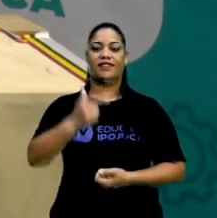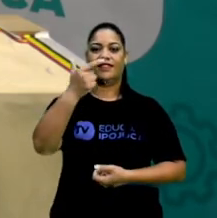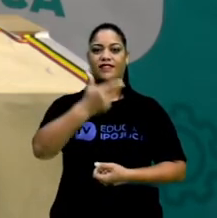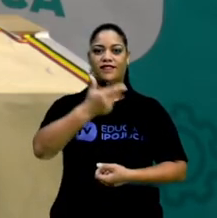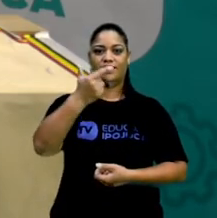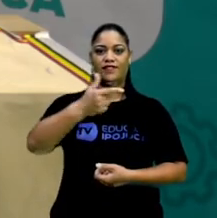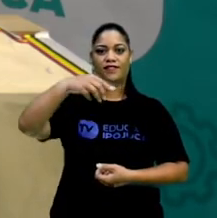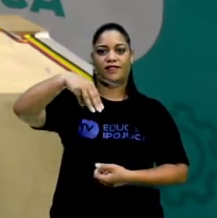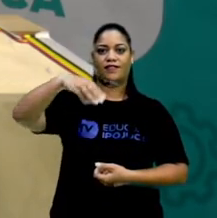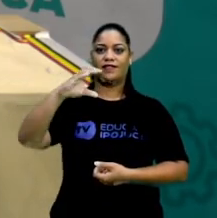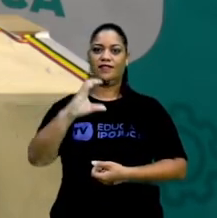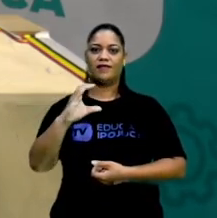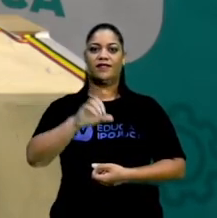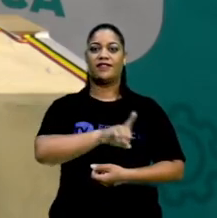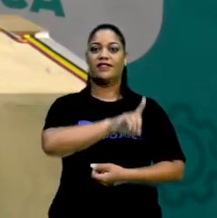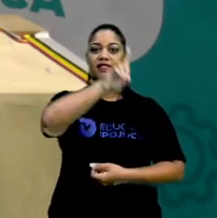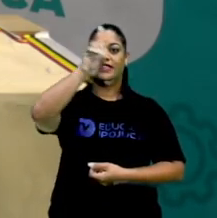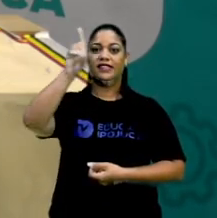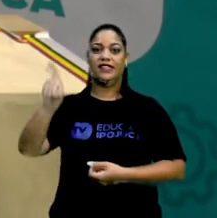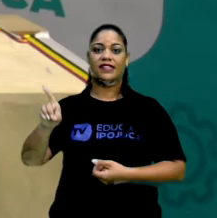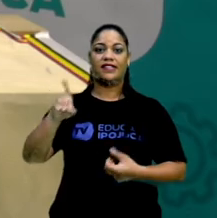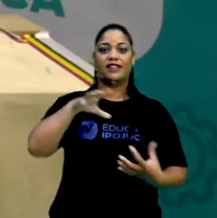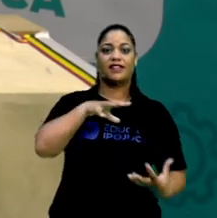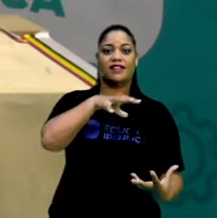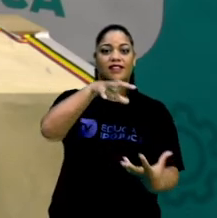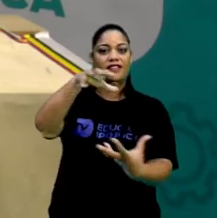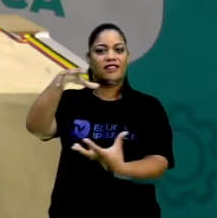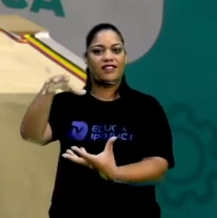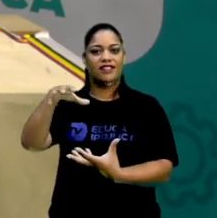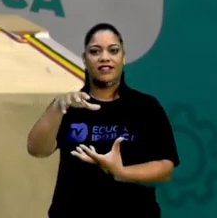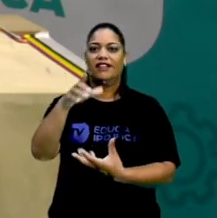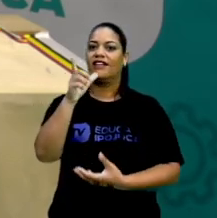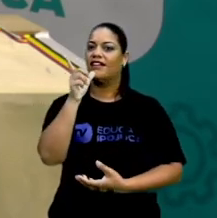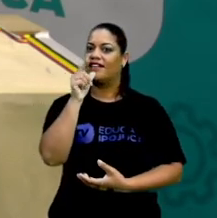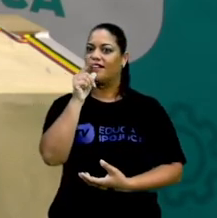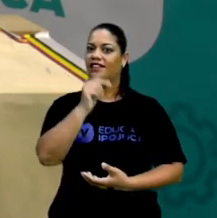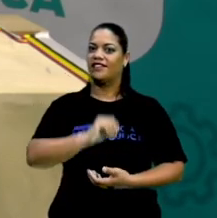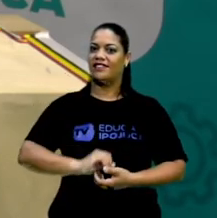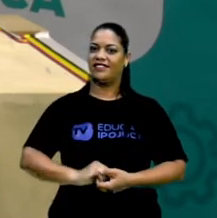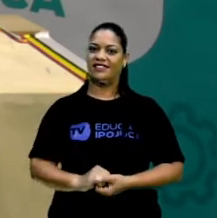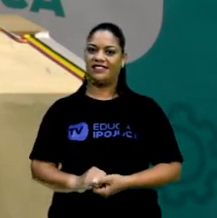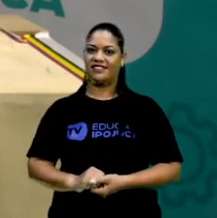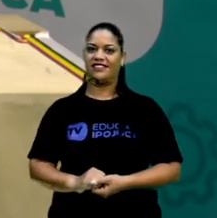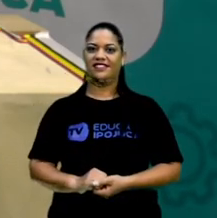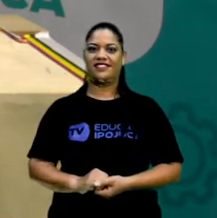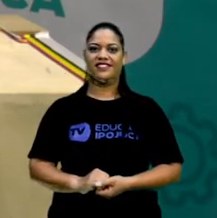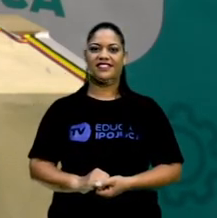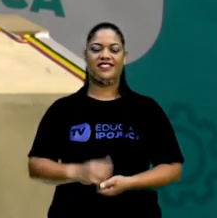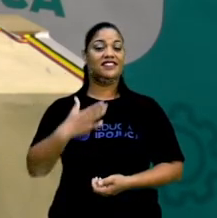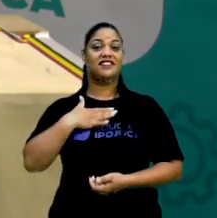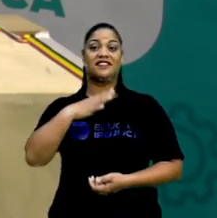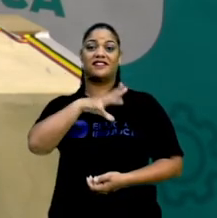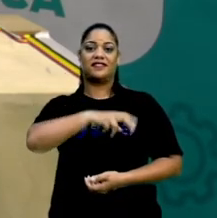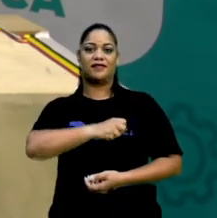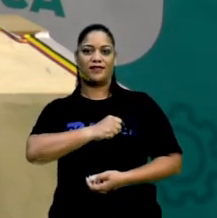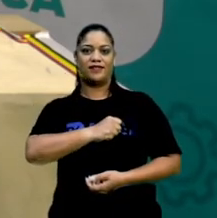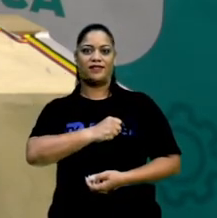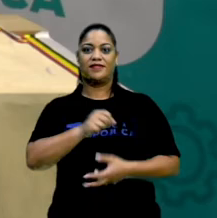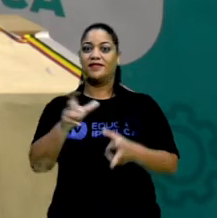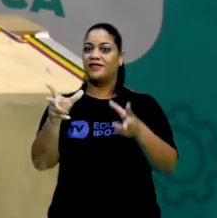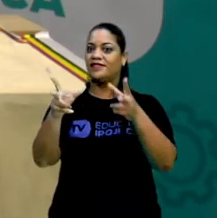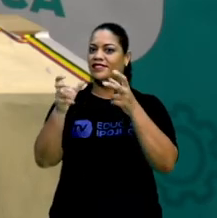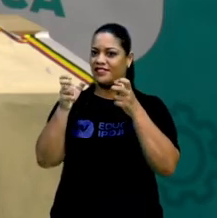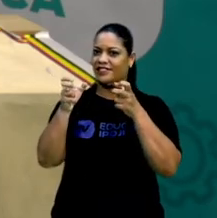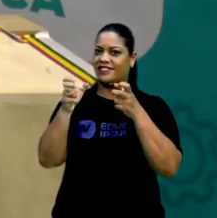22 de março, Dia Mundial da Água. E aí, meus amores,